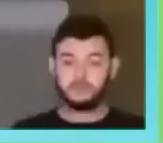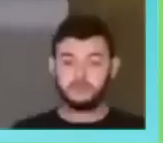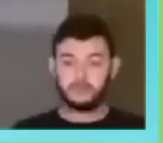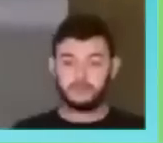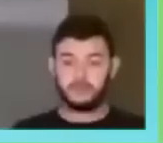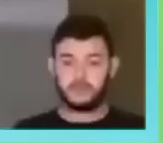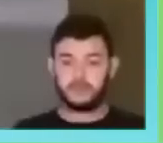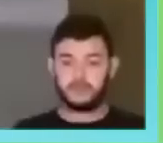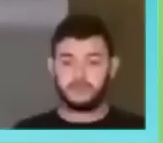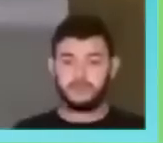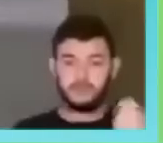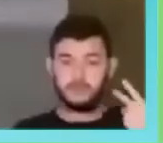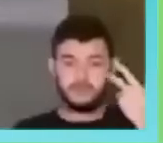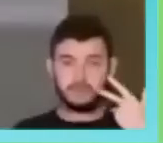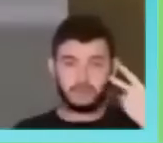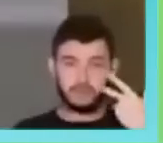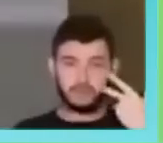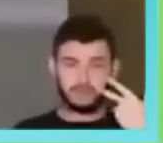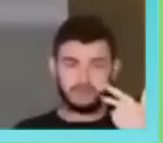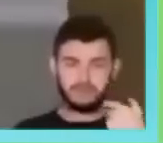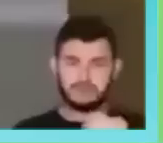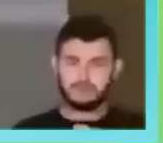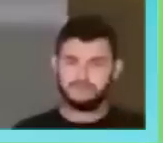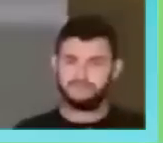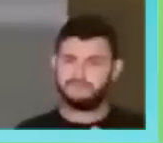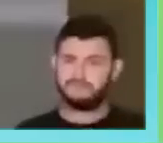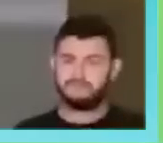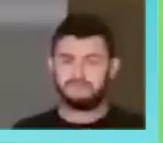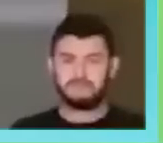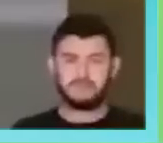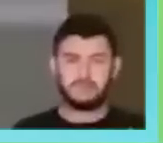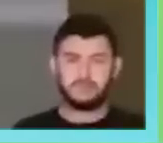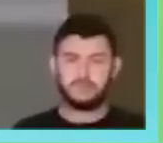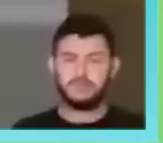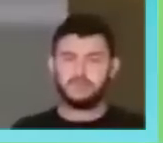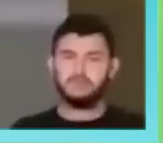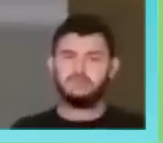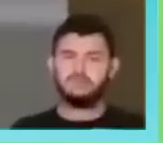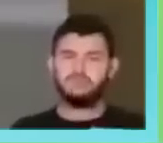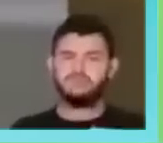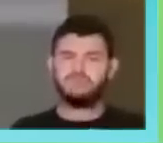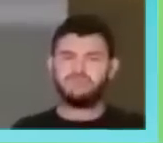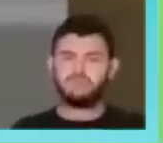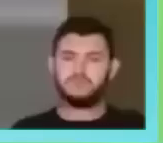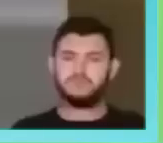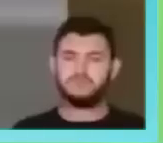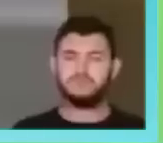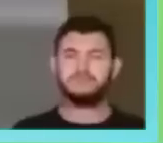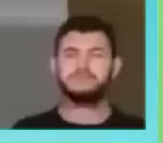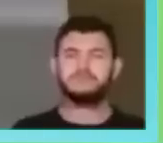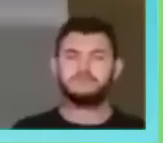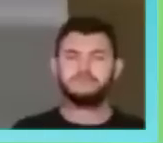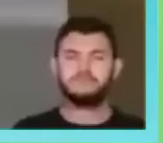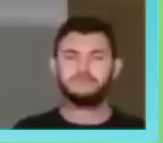presidente, com muita indignação para deixar aqui